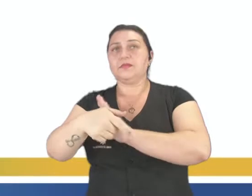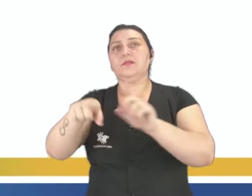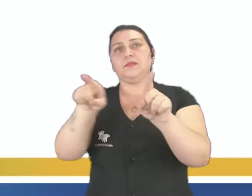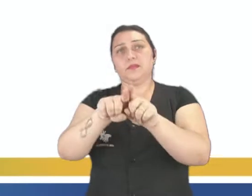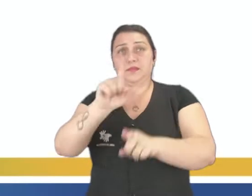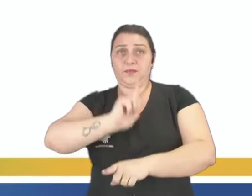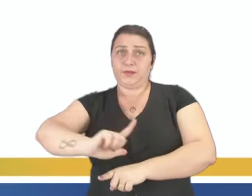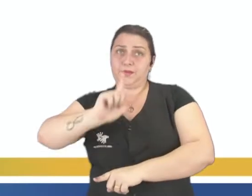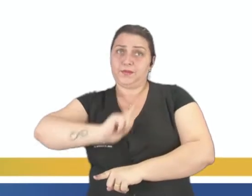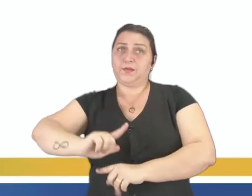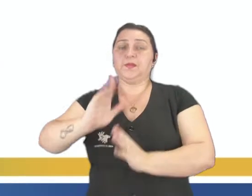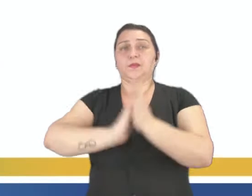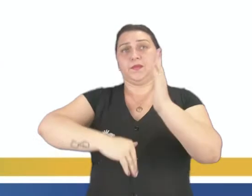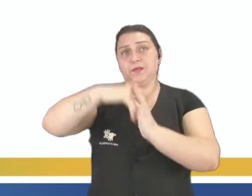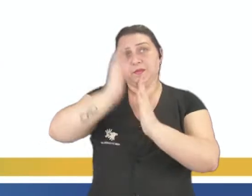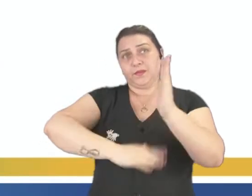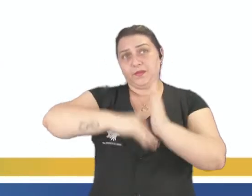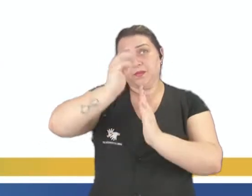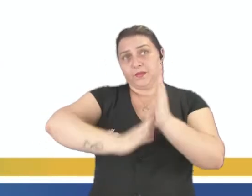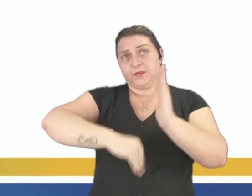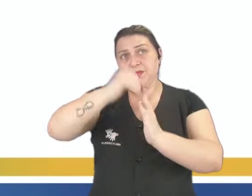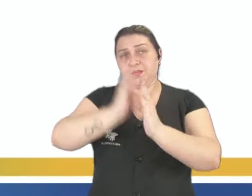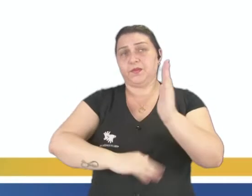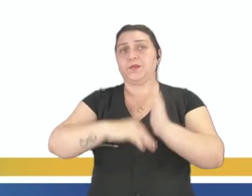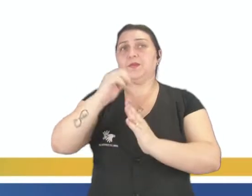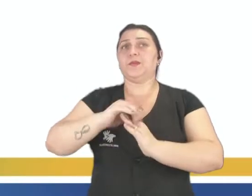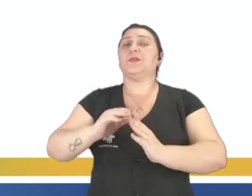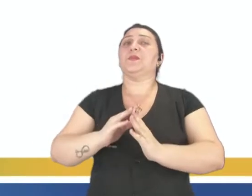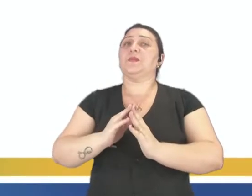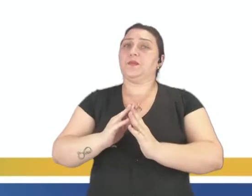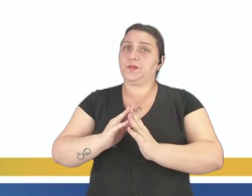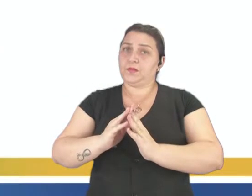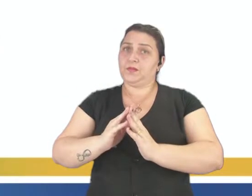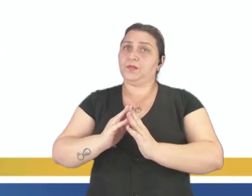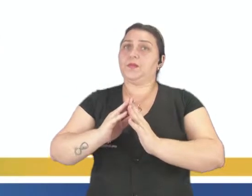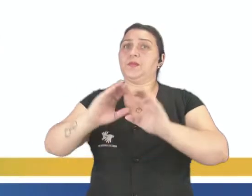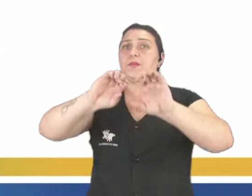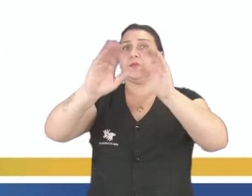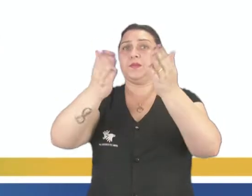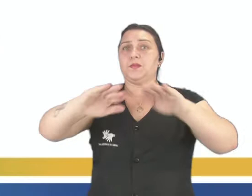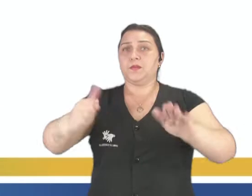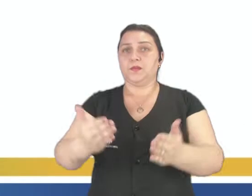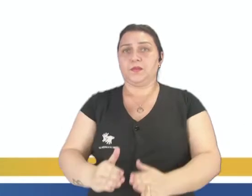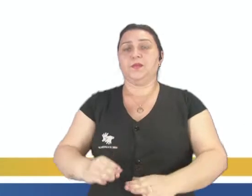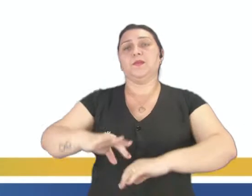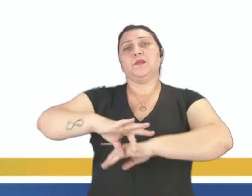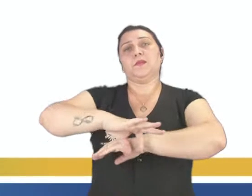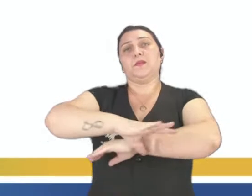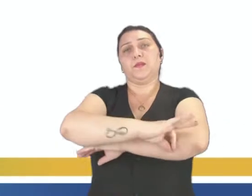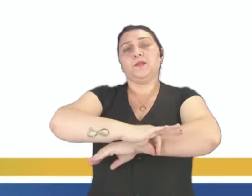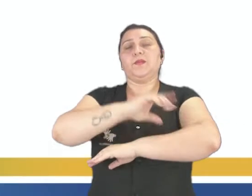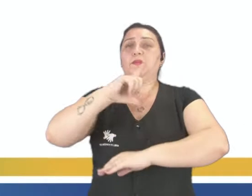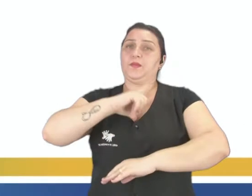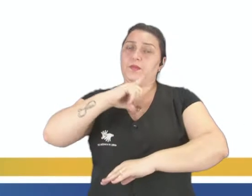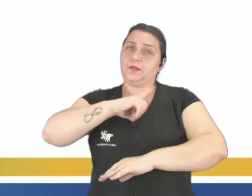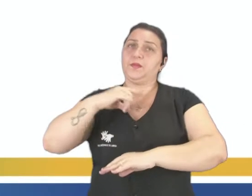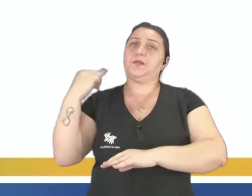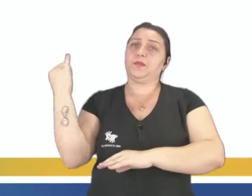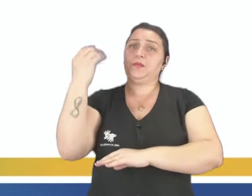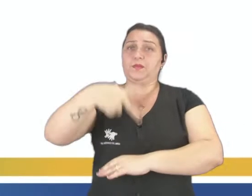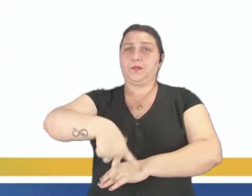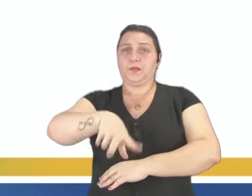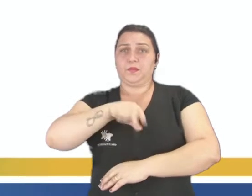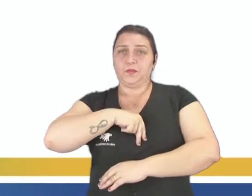da literatura, pintura e escultura, a arquitetura teve grande destaque em